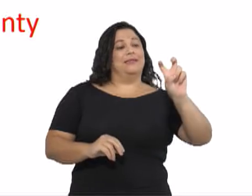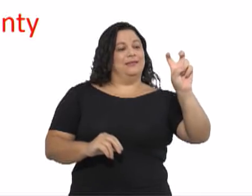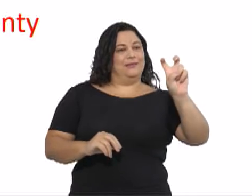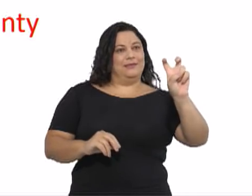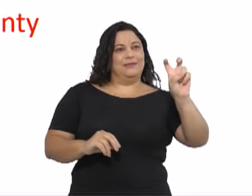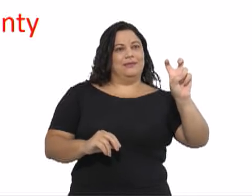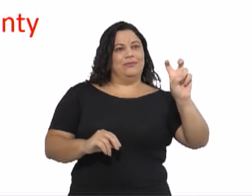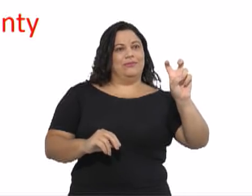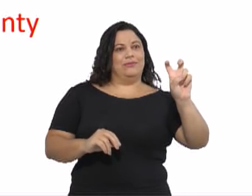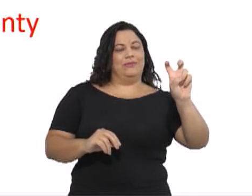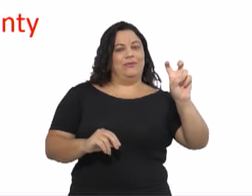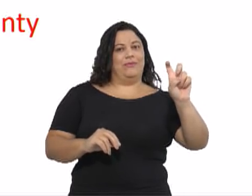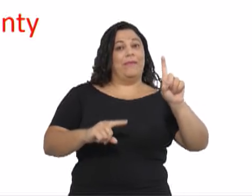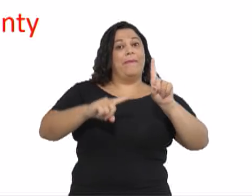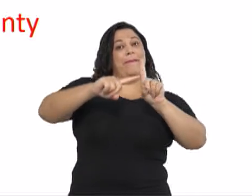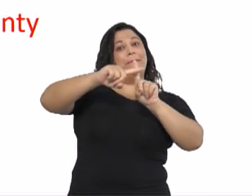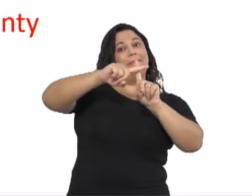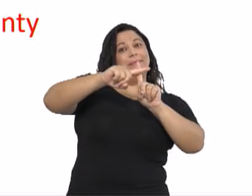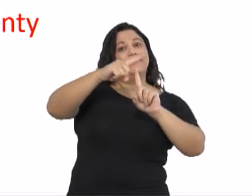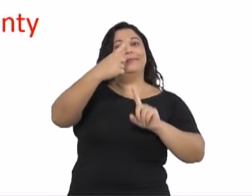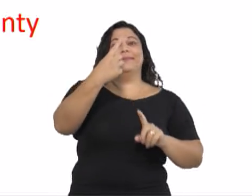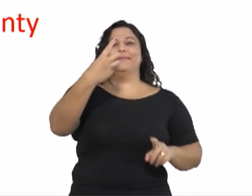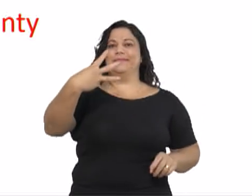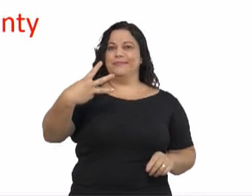5 plus 13,